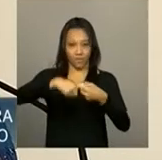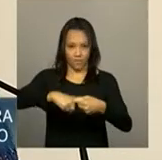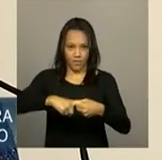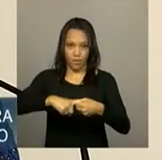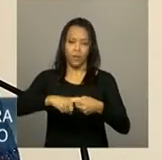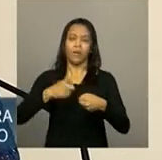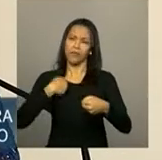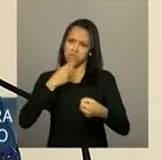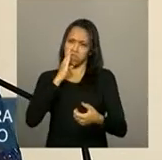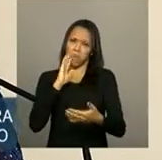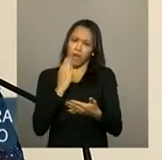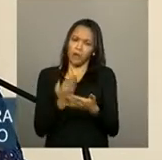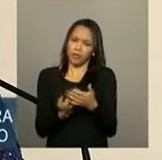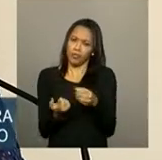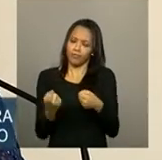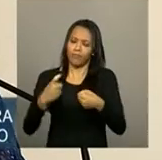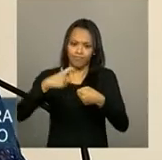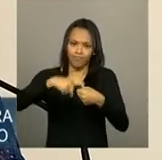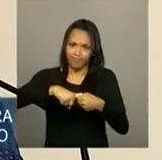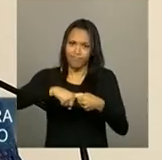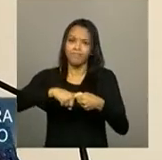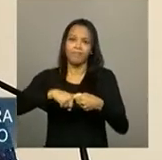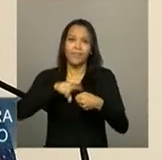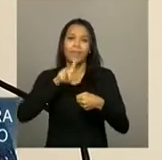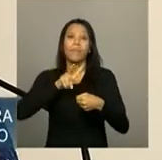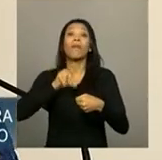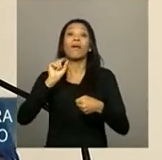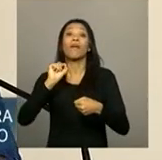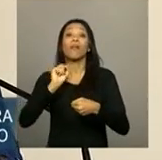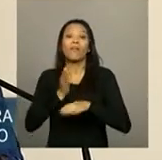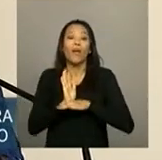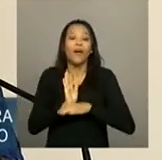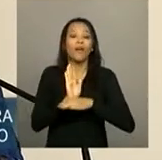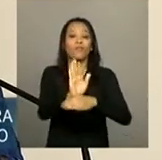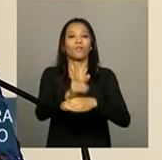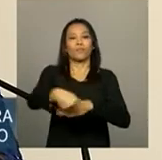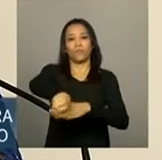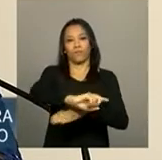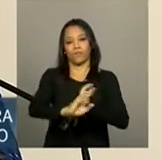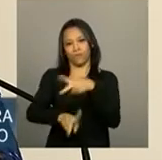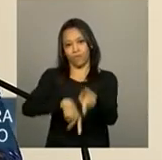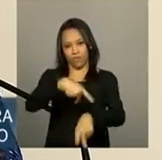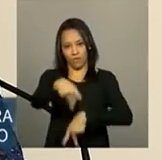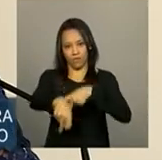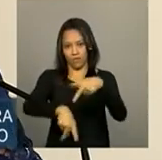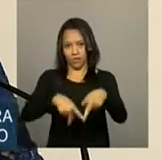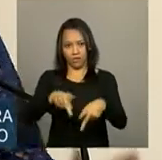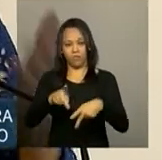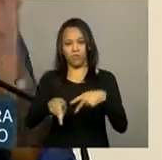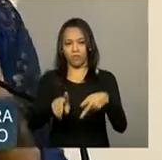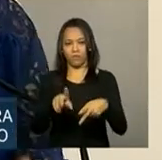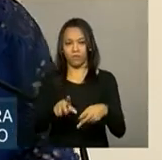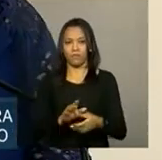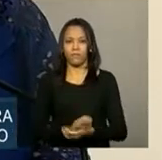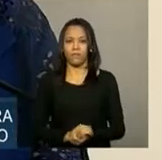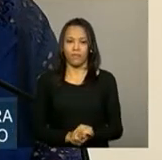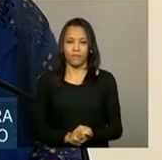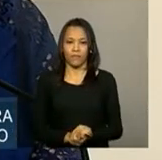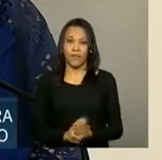uma parceria que eu acredito que é feita um benefício não só da população do